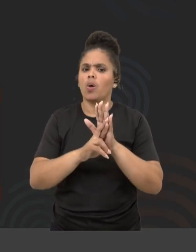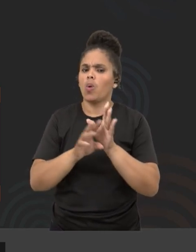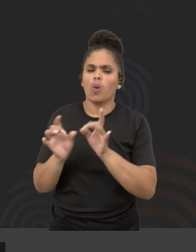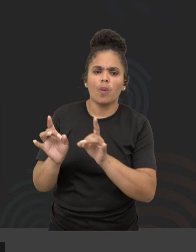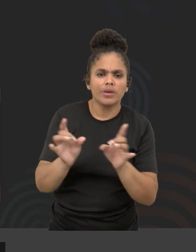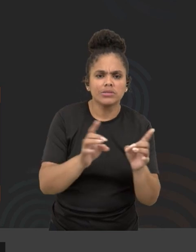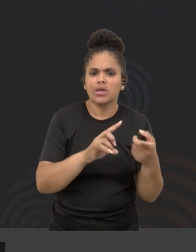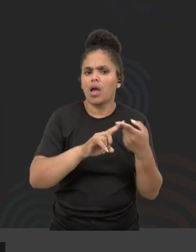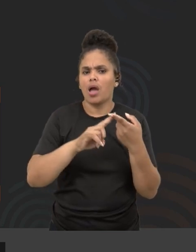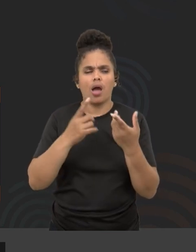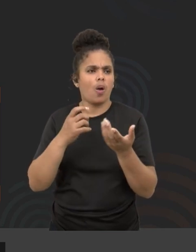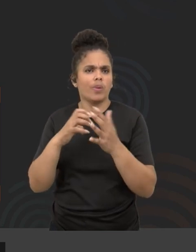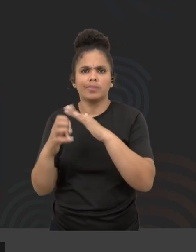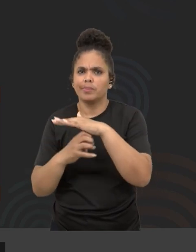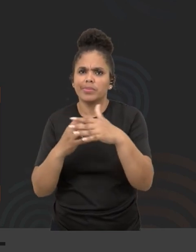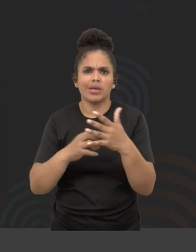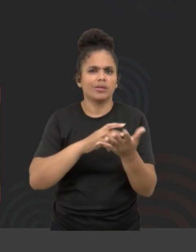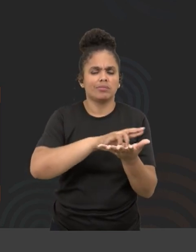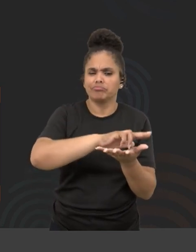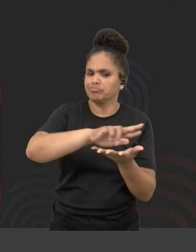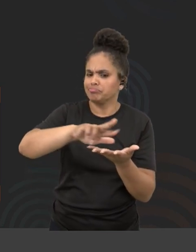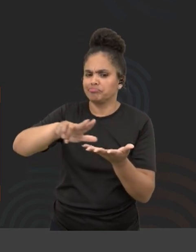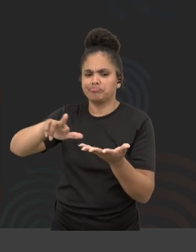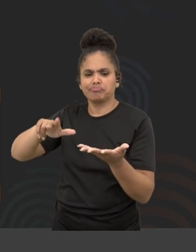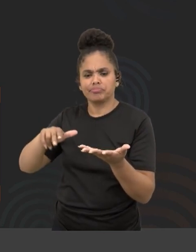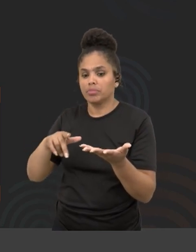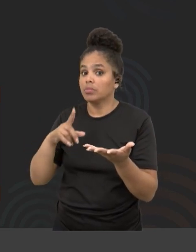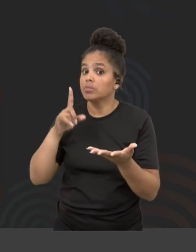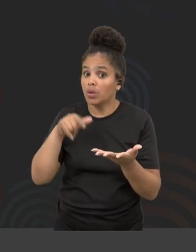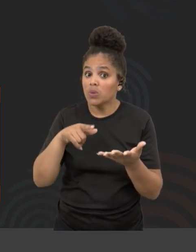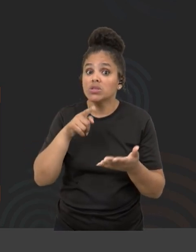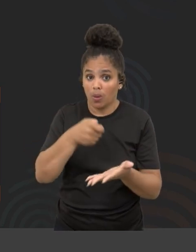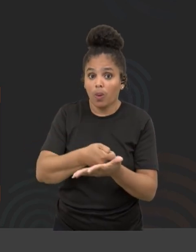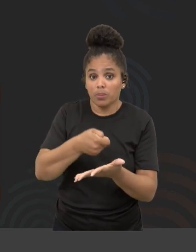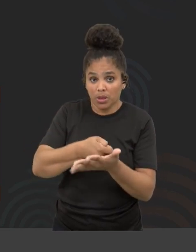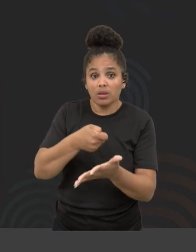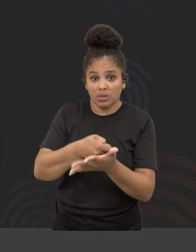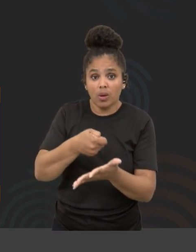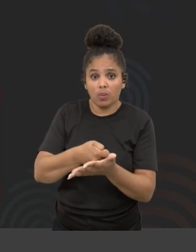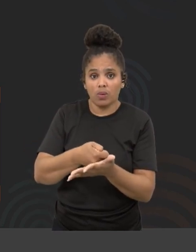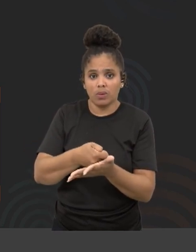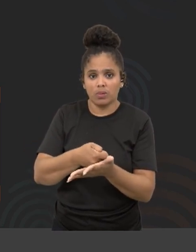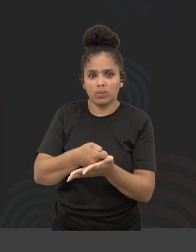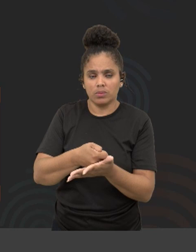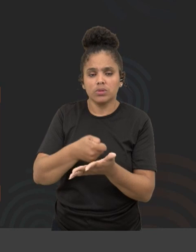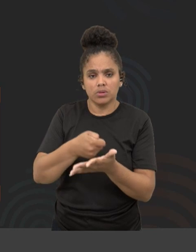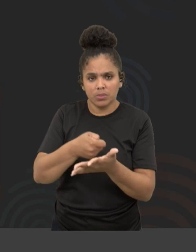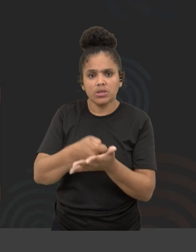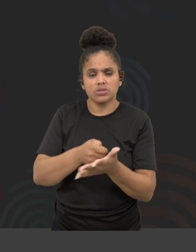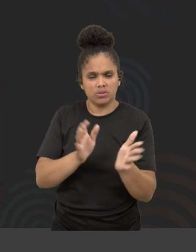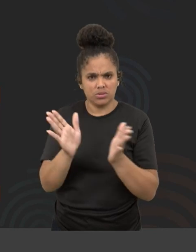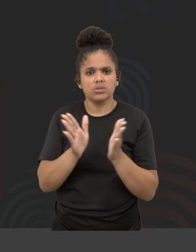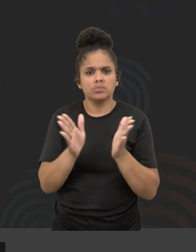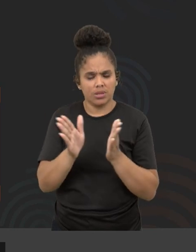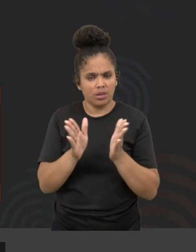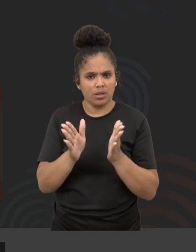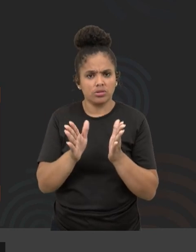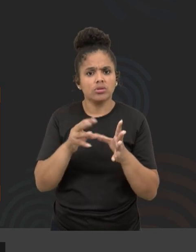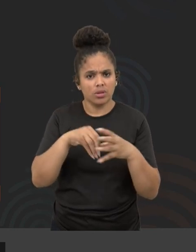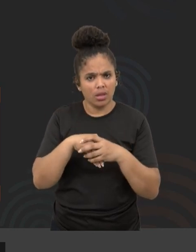mesmo sendo empresas gringas, né? Elas têm essa obrigação de ter acessibilidade, né?